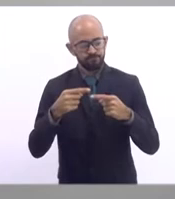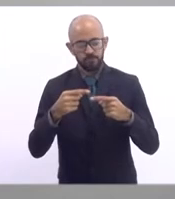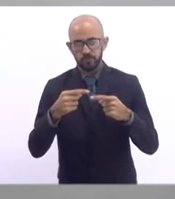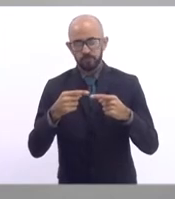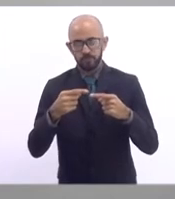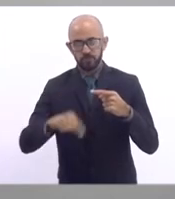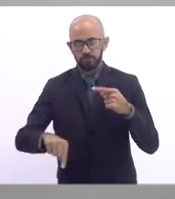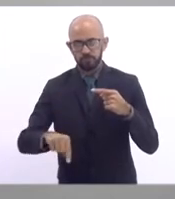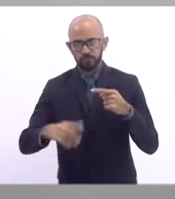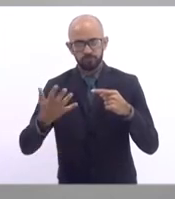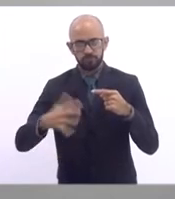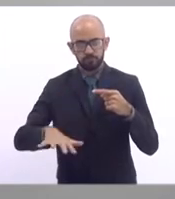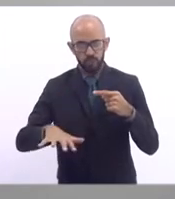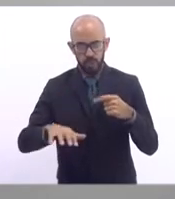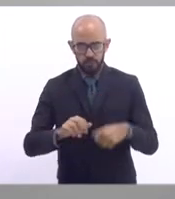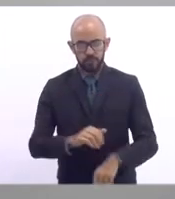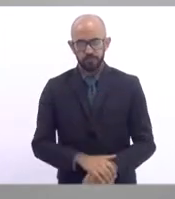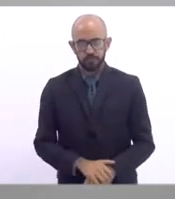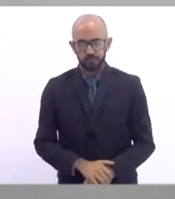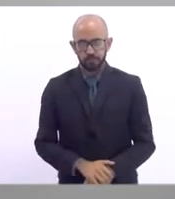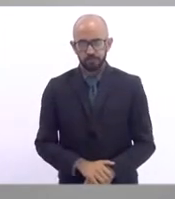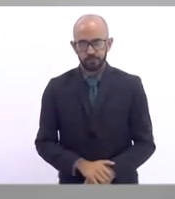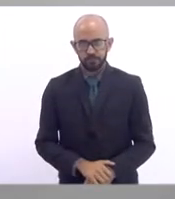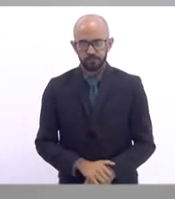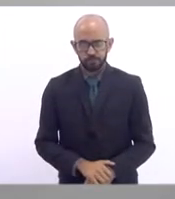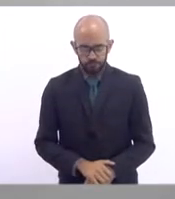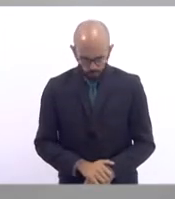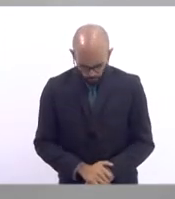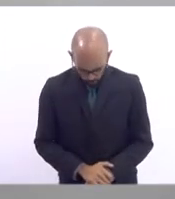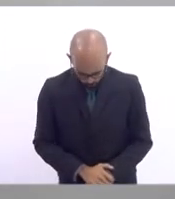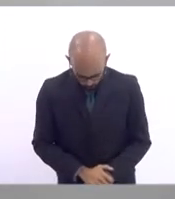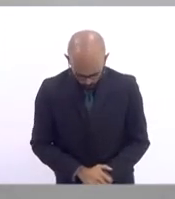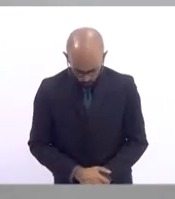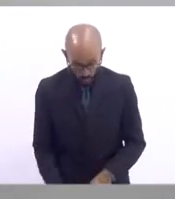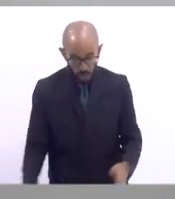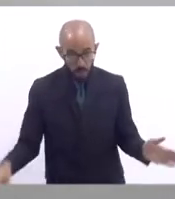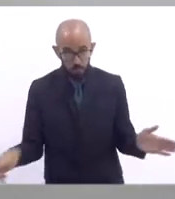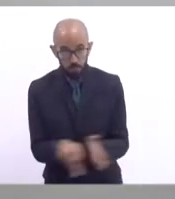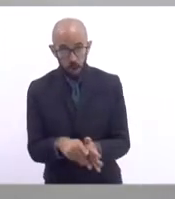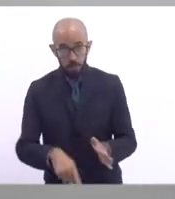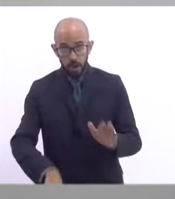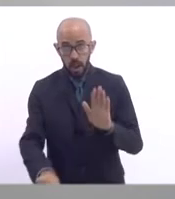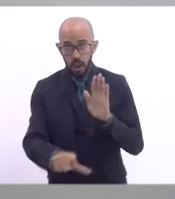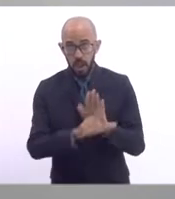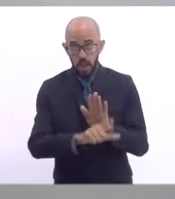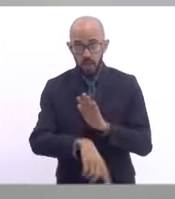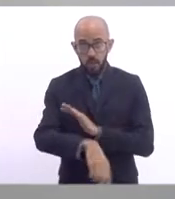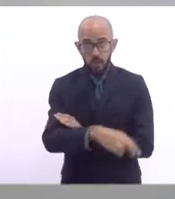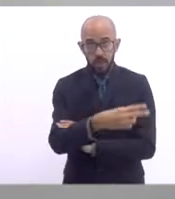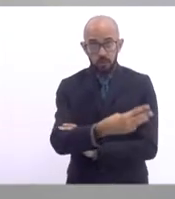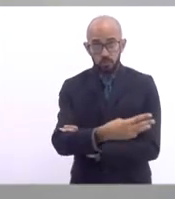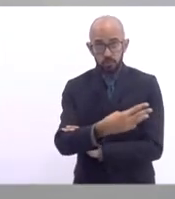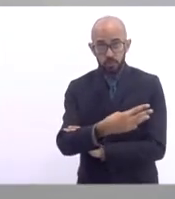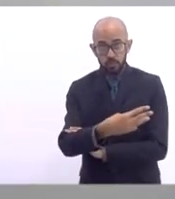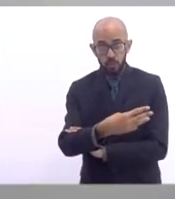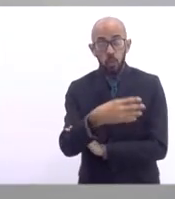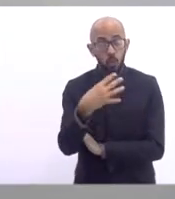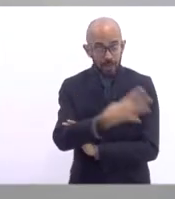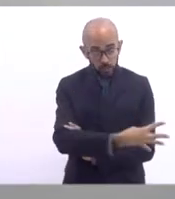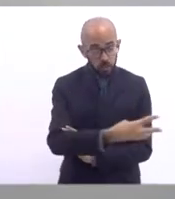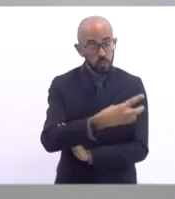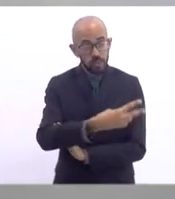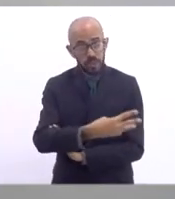e o Parlamento Neto como a planta lei 4.320 320/64